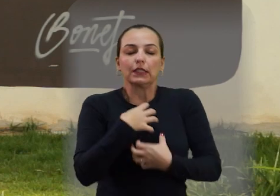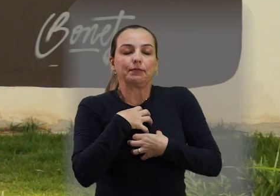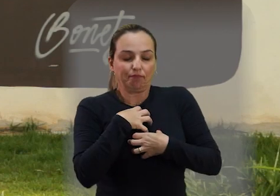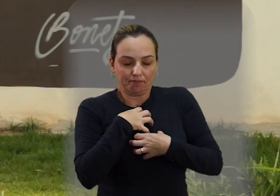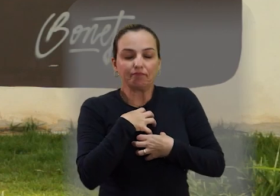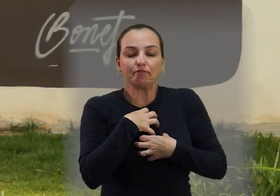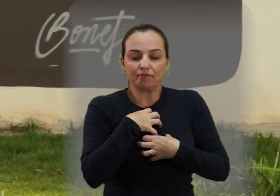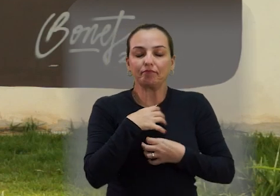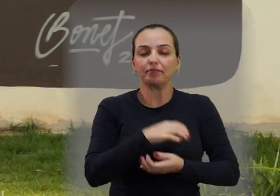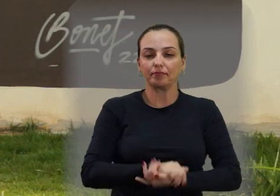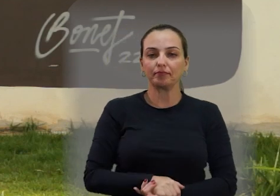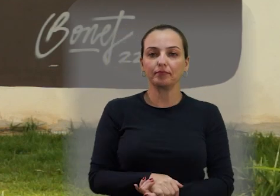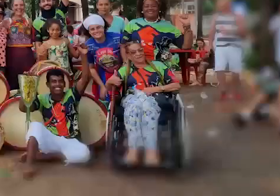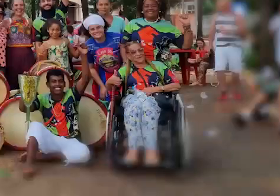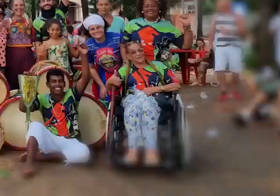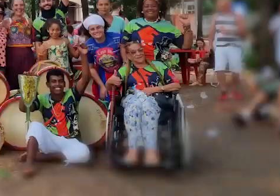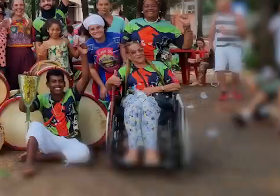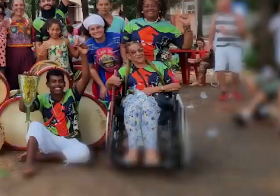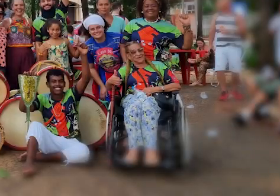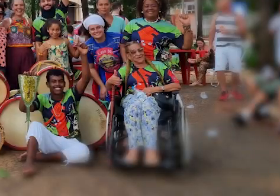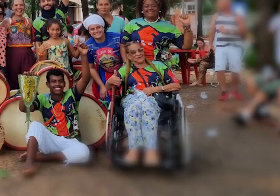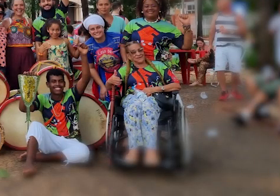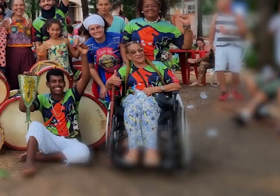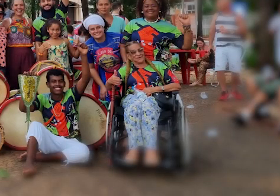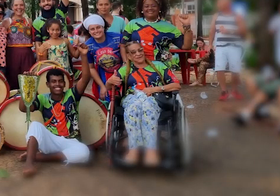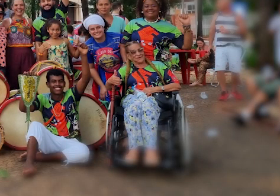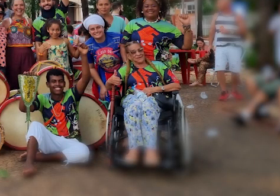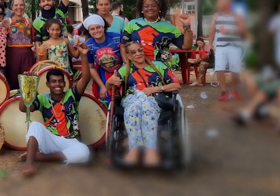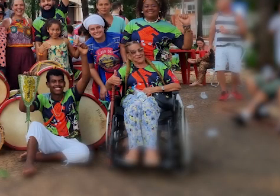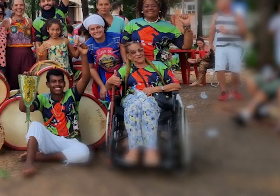a ser mais resistências.